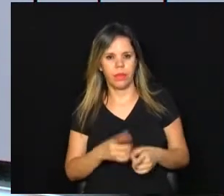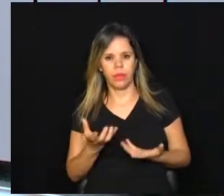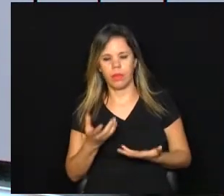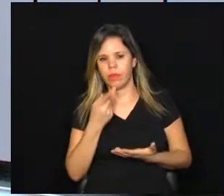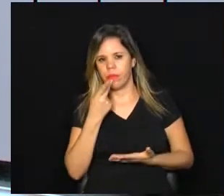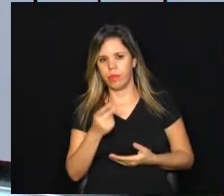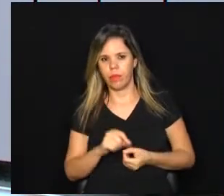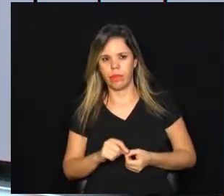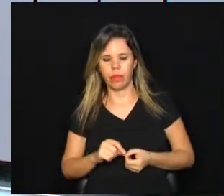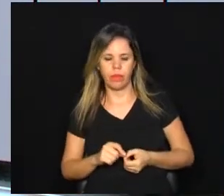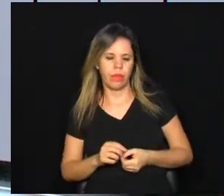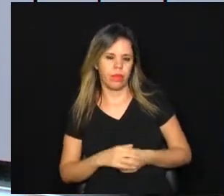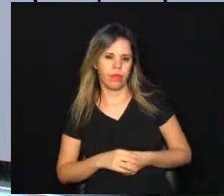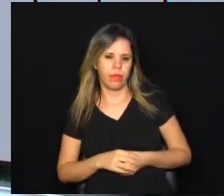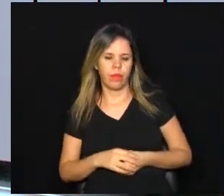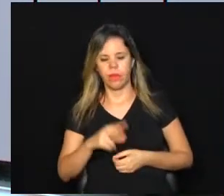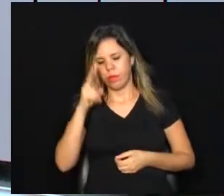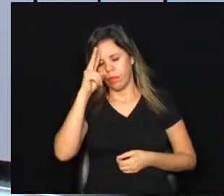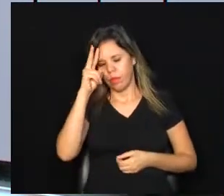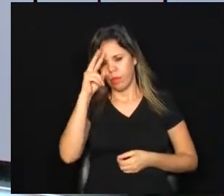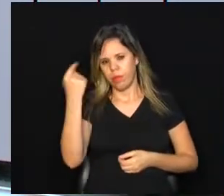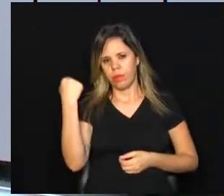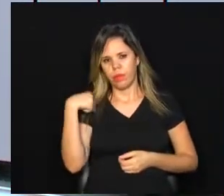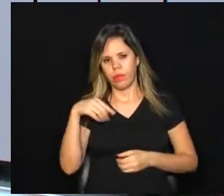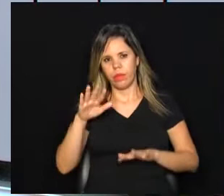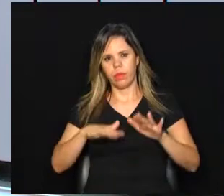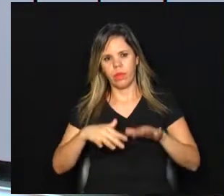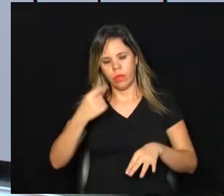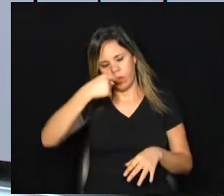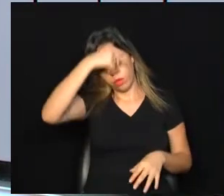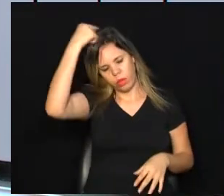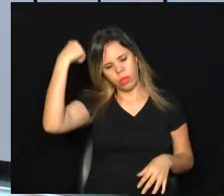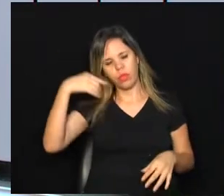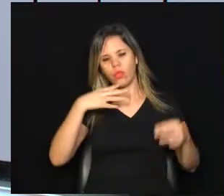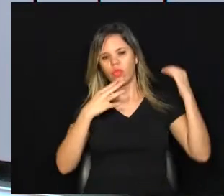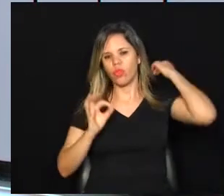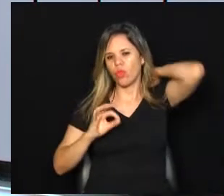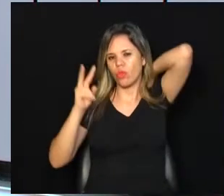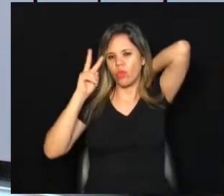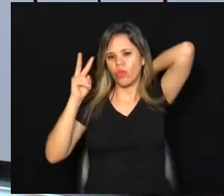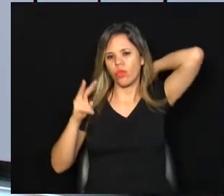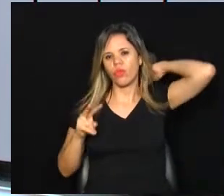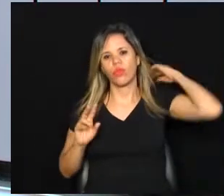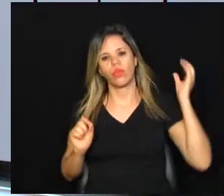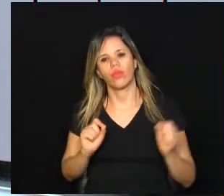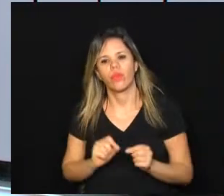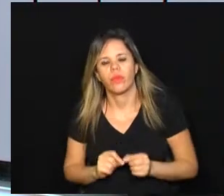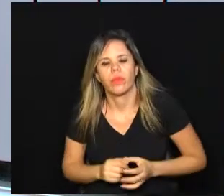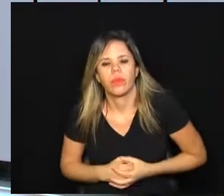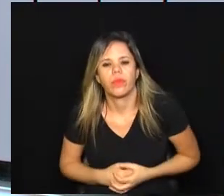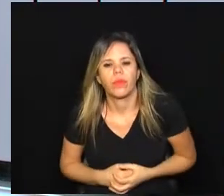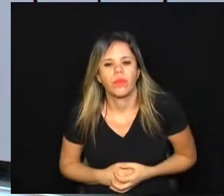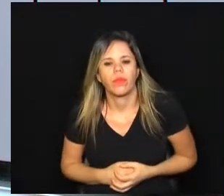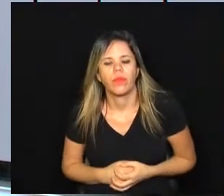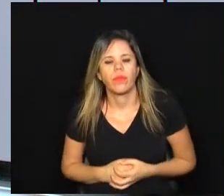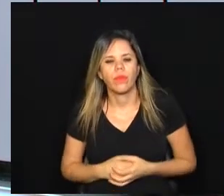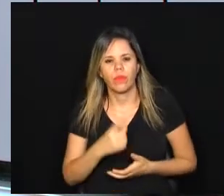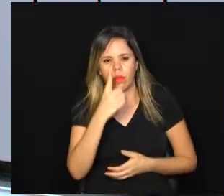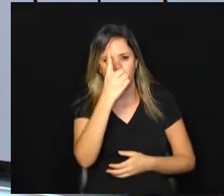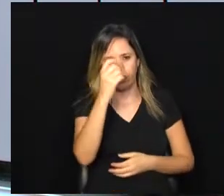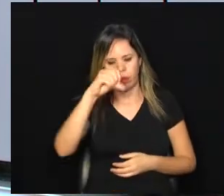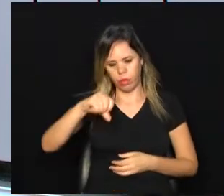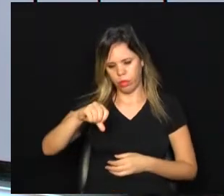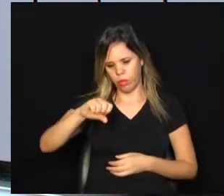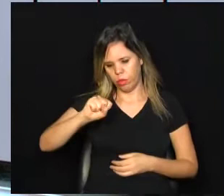fazer uma lembrança, talvez o Paulo Gaspar não conheça essa história, mas em